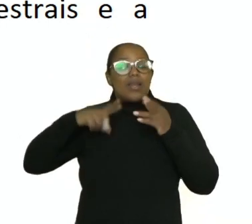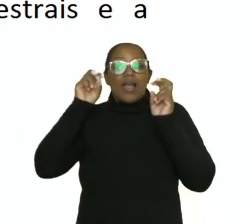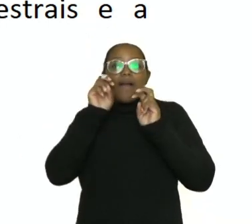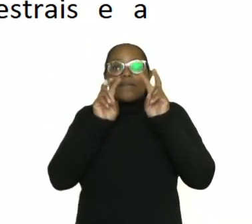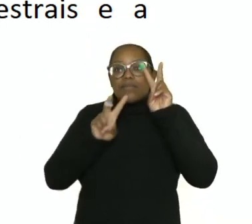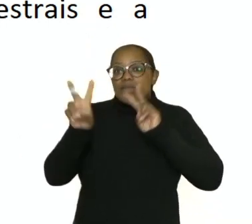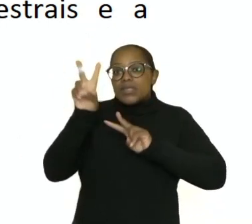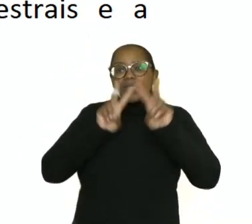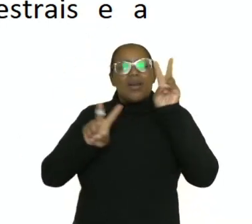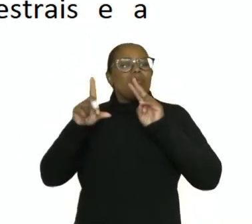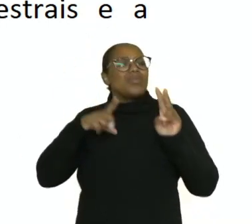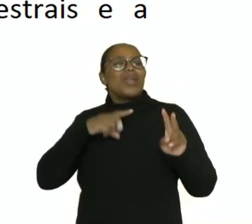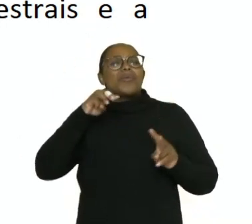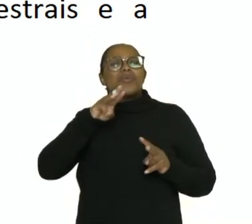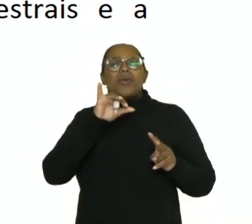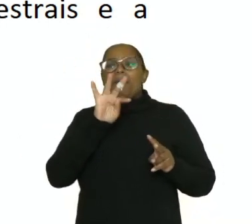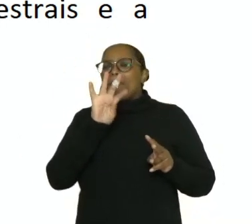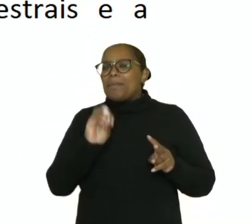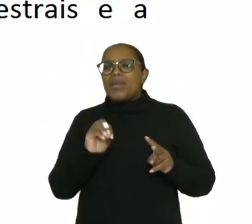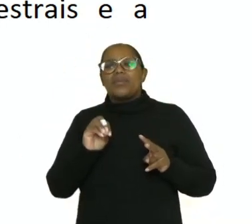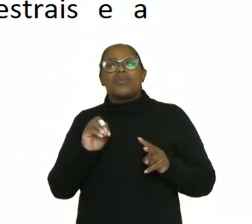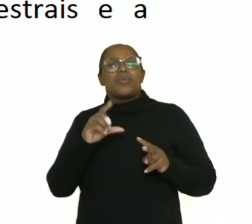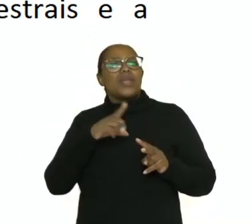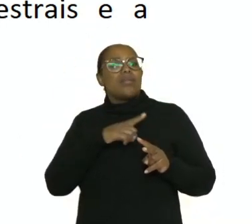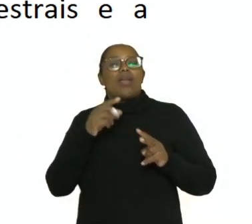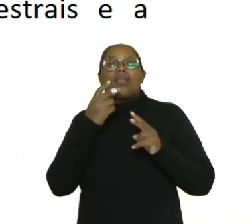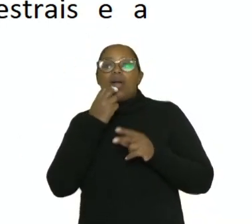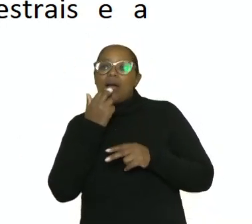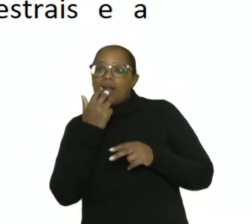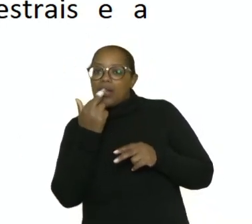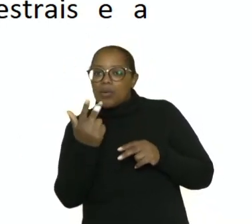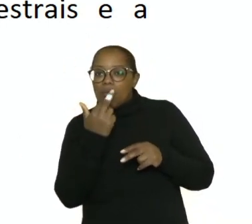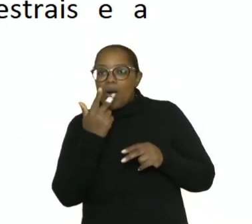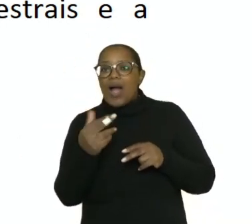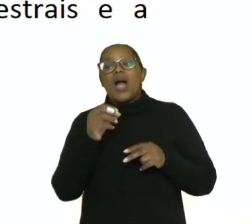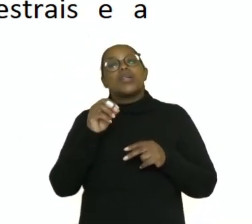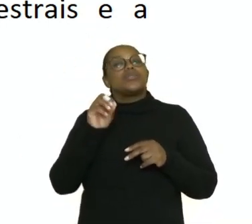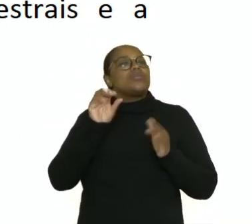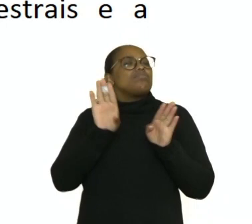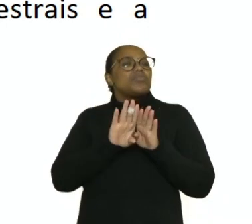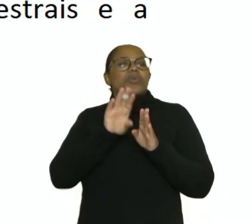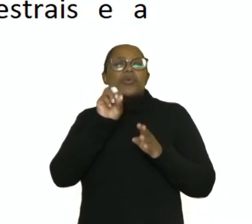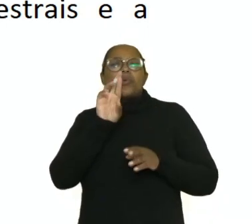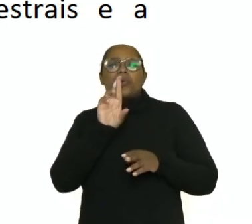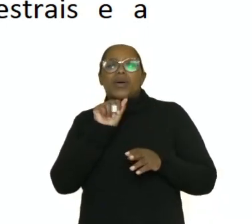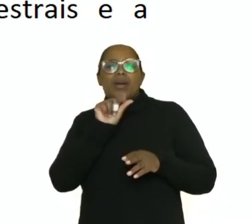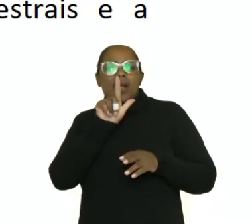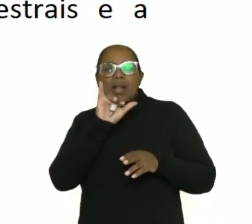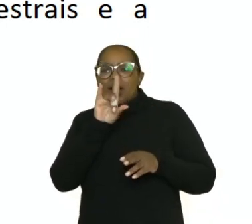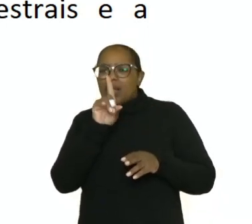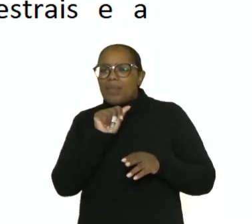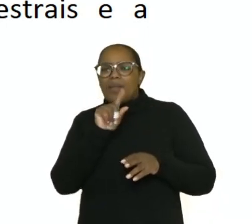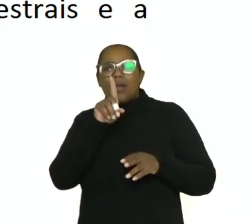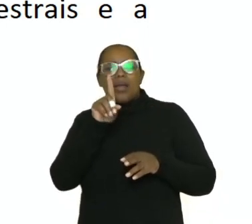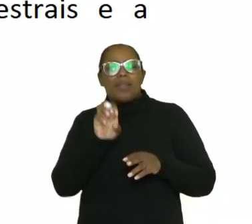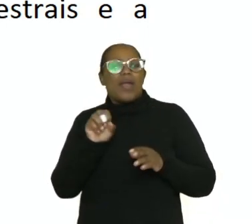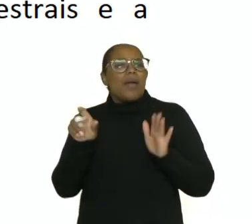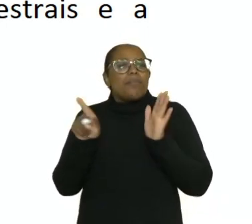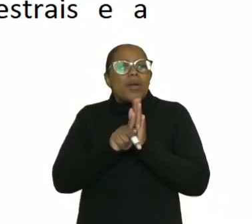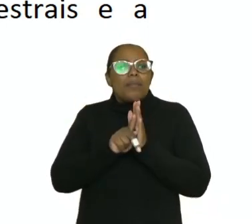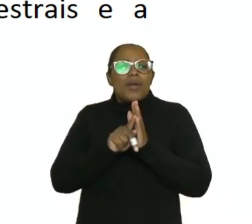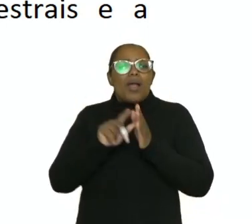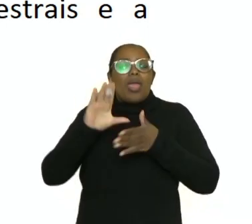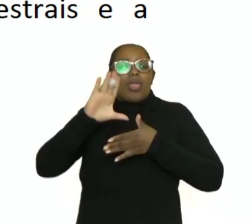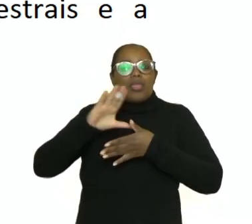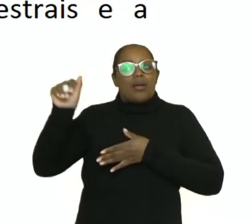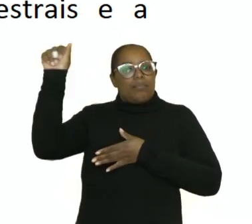dos mitos, que são transmitidos por meio da oralidade. A religiosidade dos povos originários das Américas é